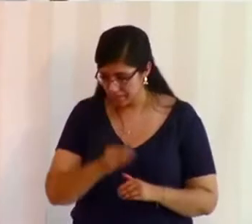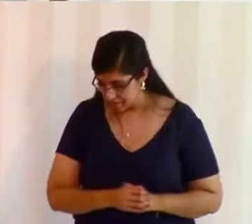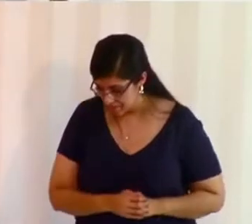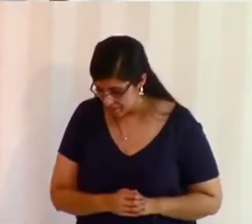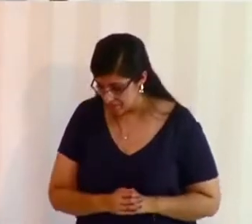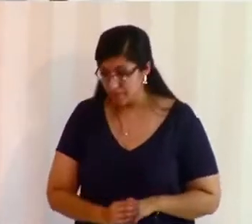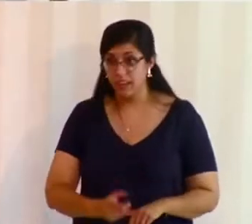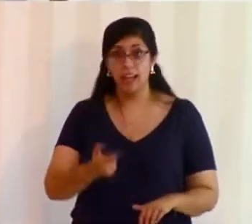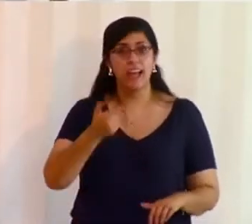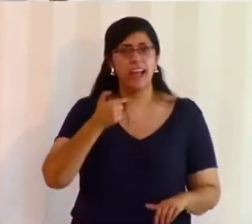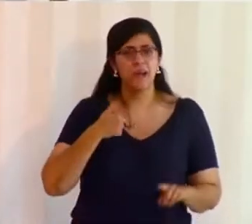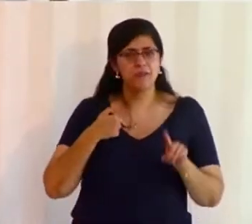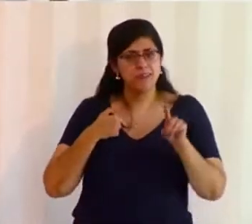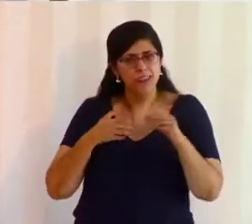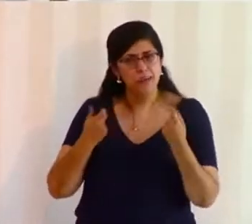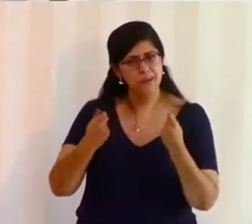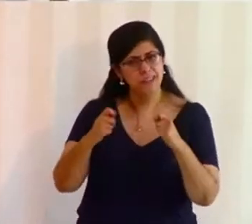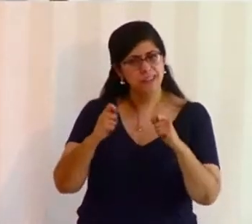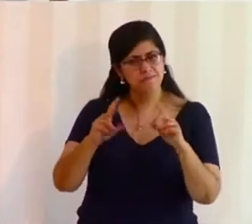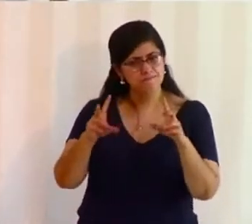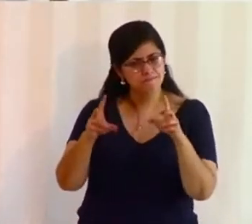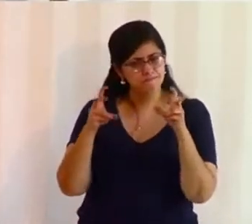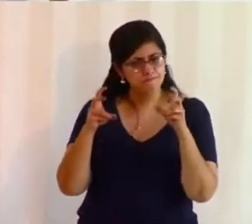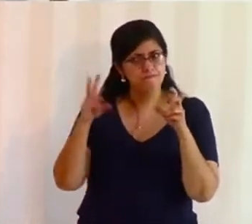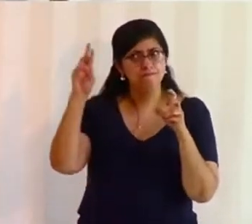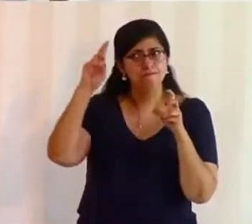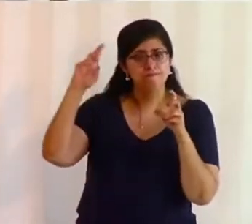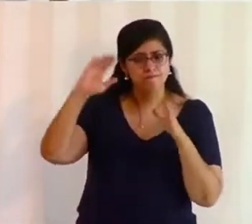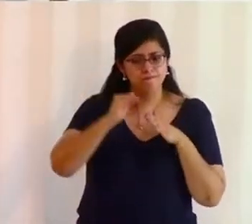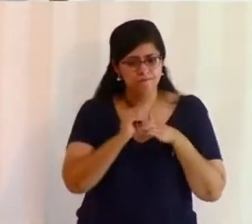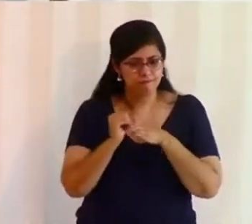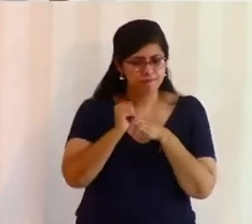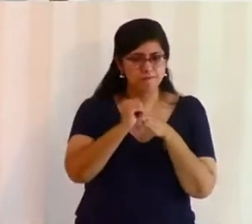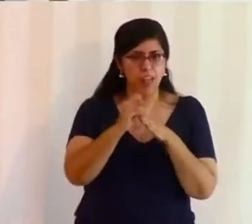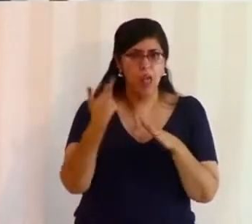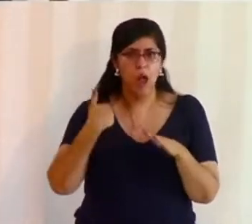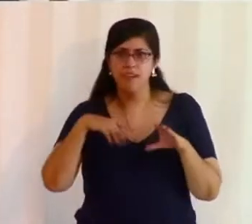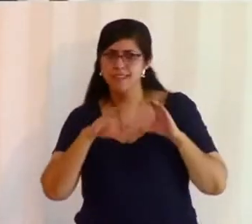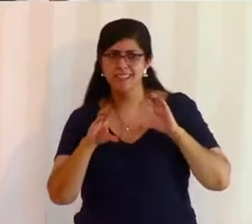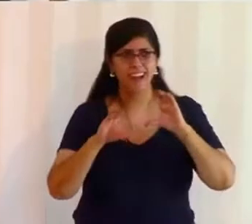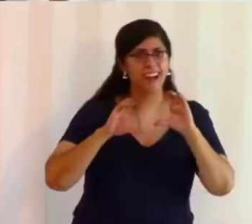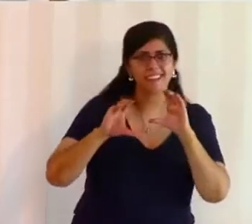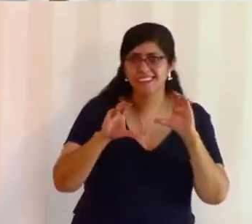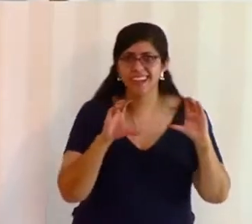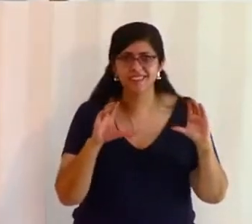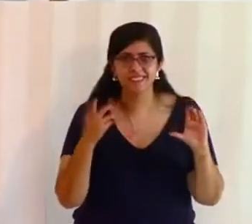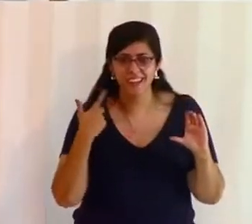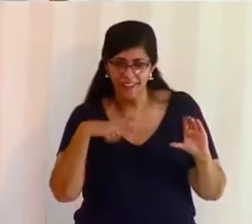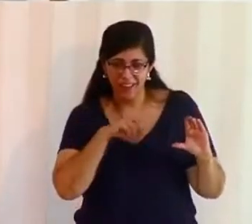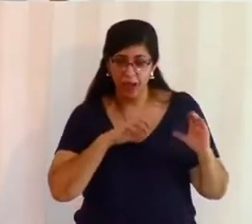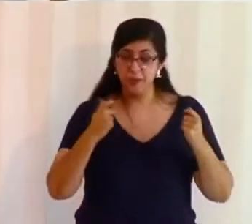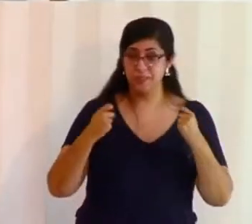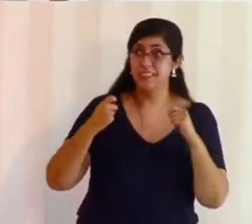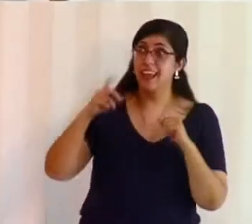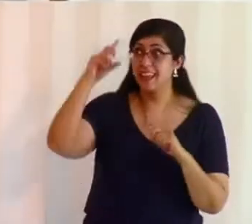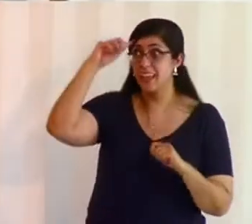todos nós precisamos estar sensíveis à direção de Deus. Cantamos aqui em muitos outros cultos, eu gosto muito deste hino, já cantamos